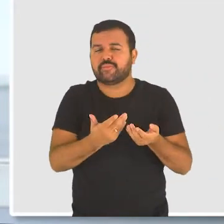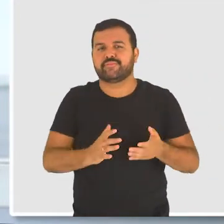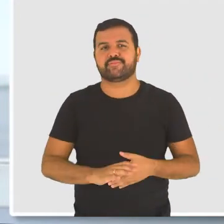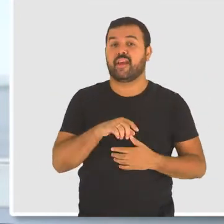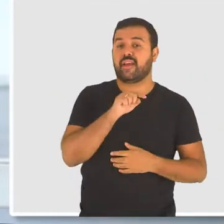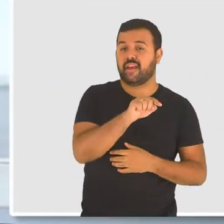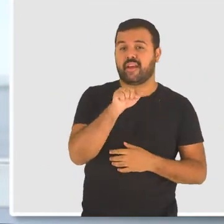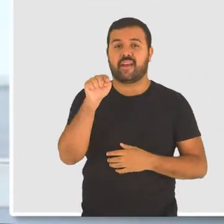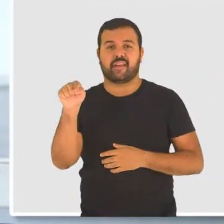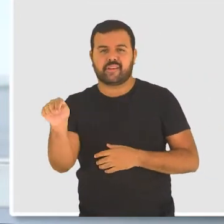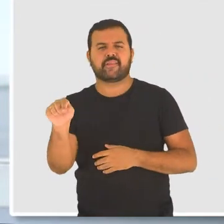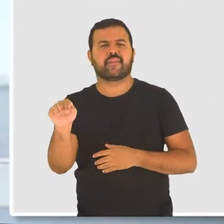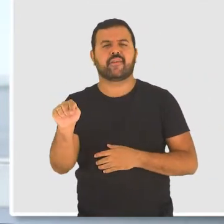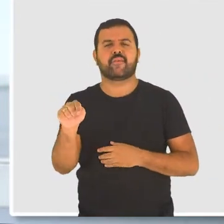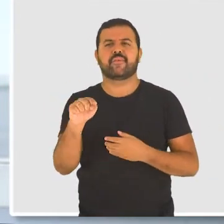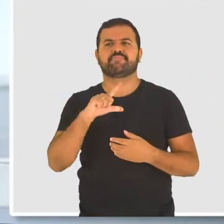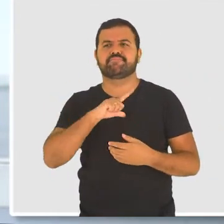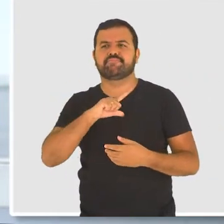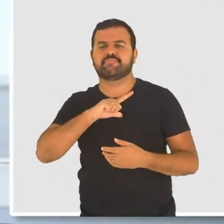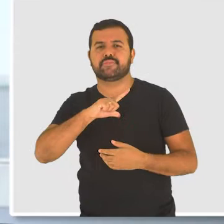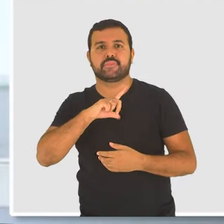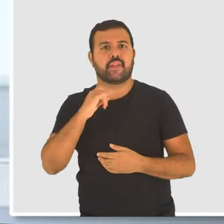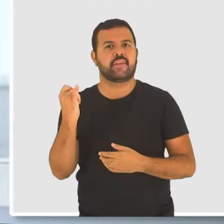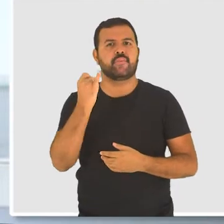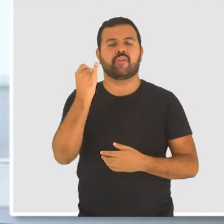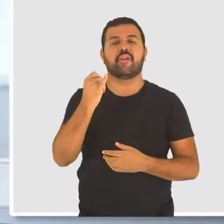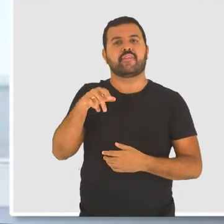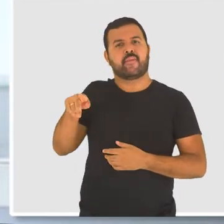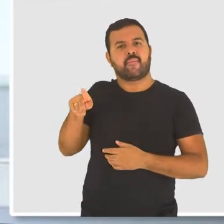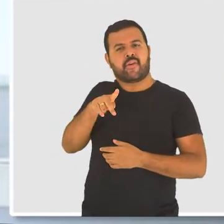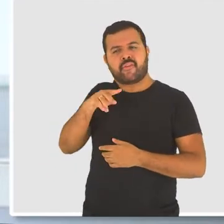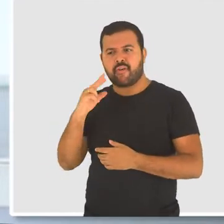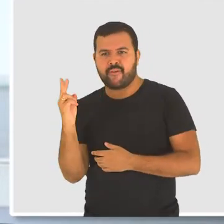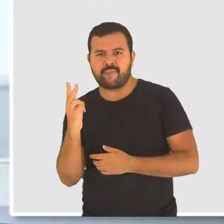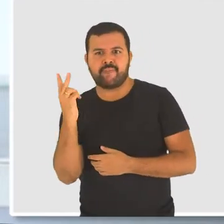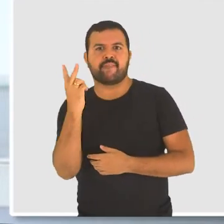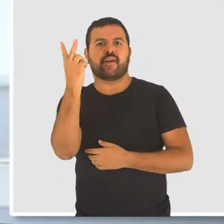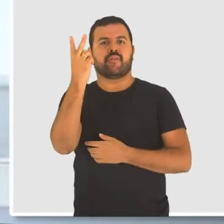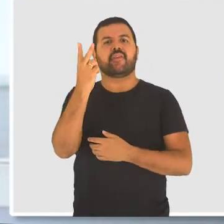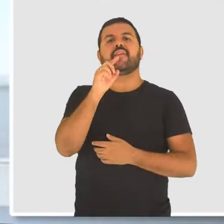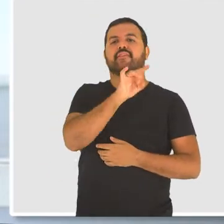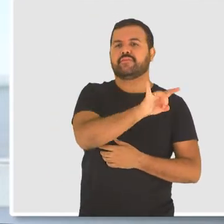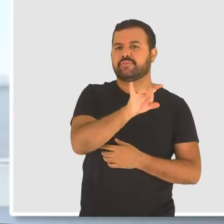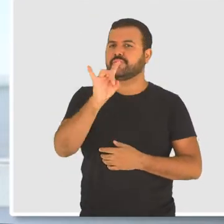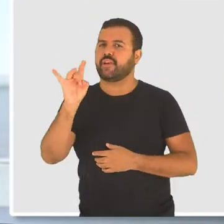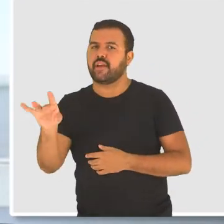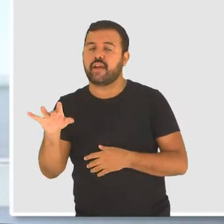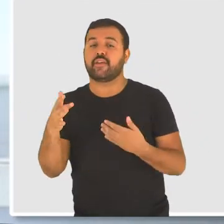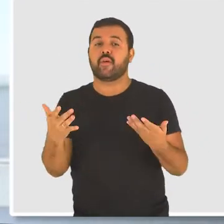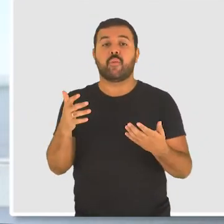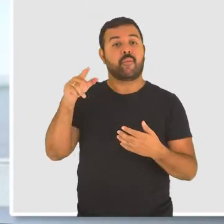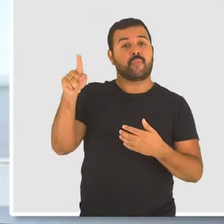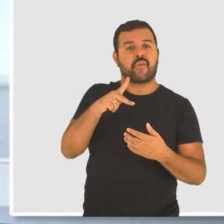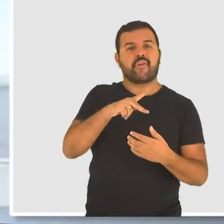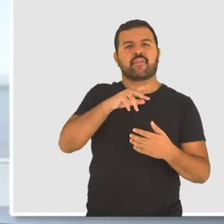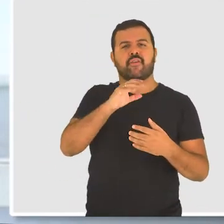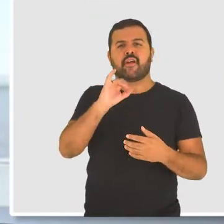representações, elas estão sendo valorizadas pelo professor? Ele